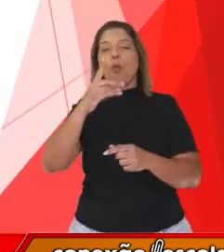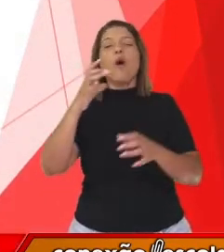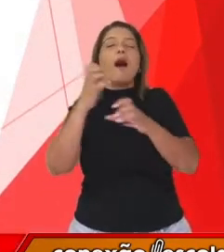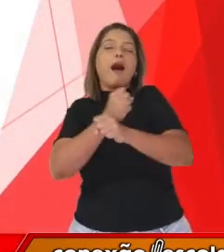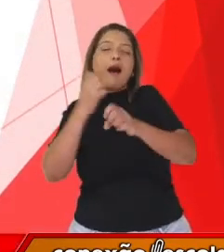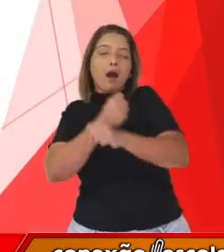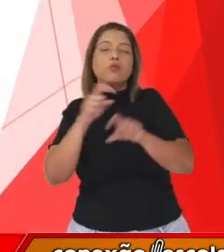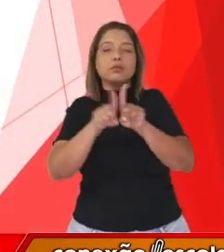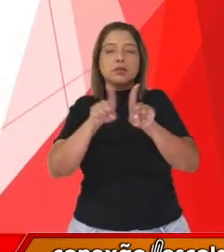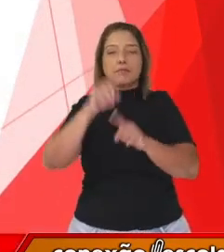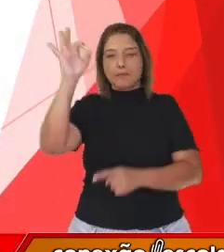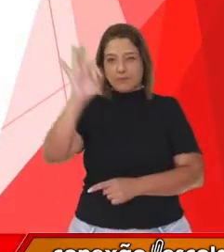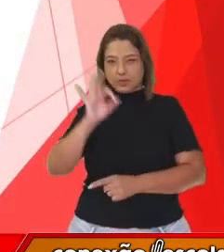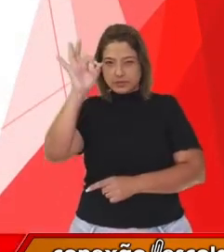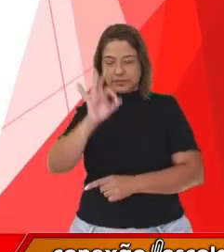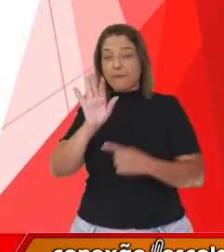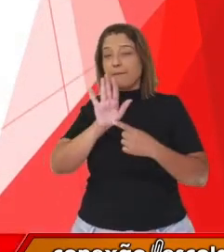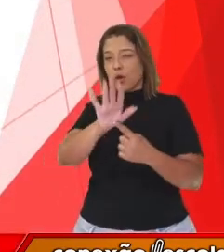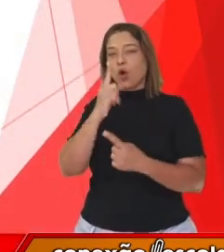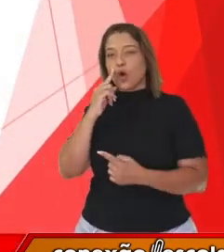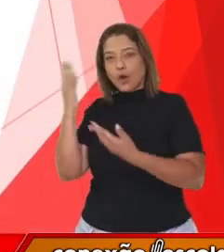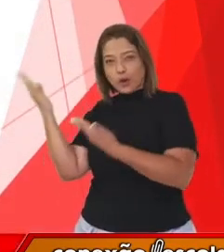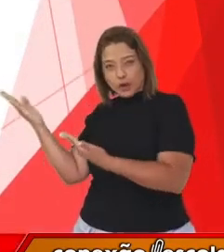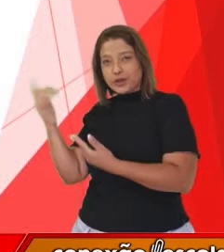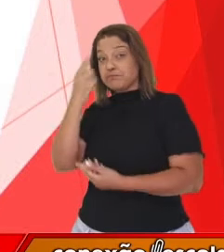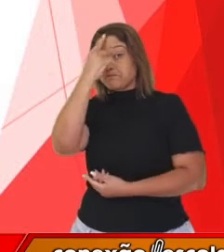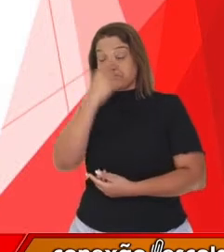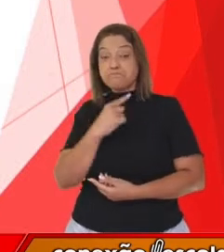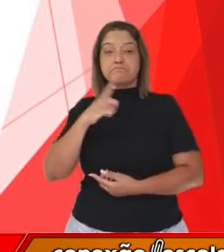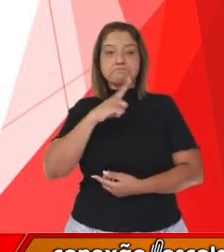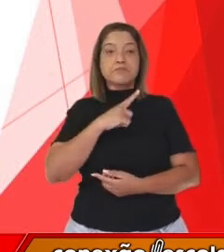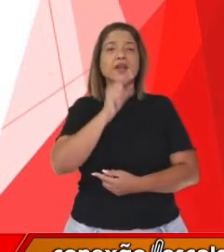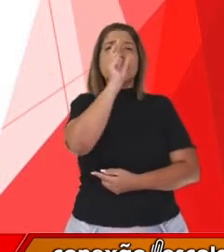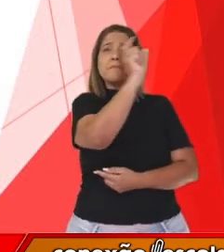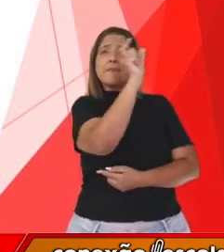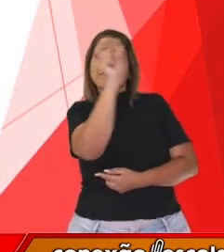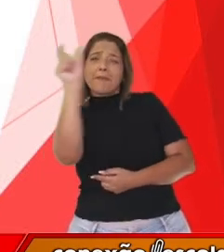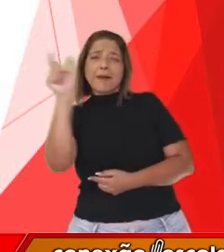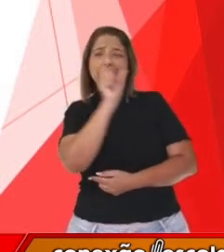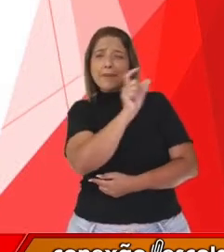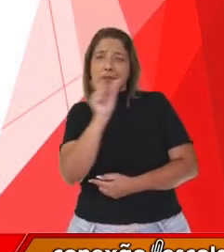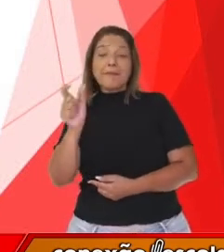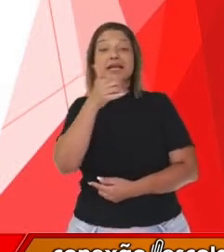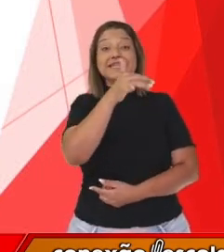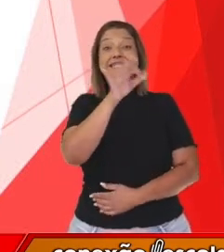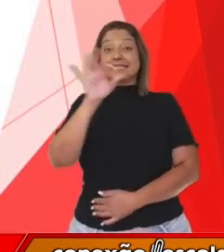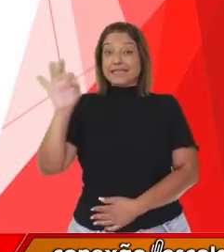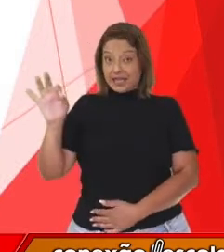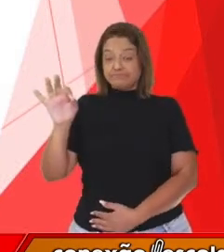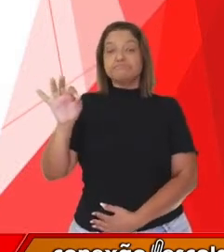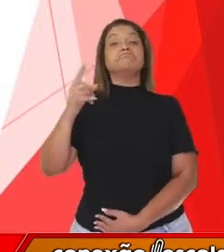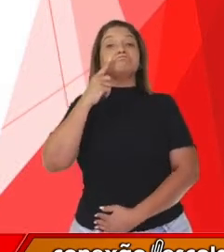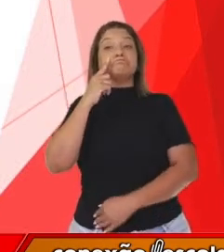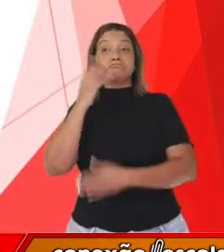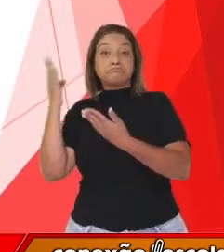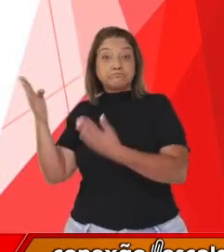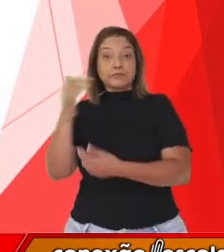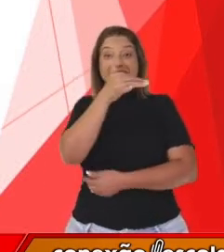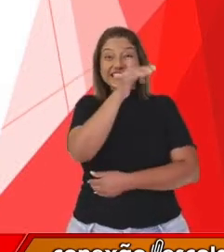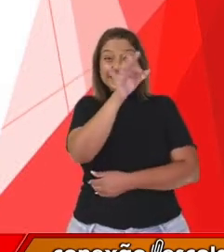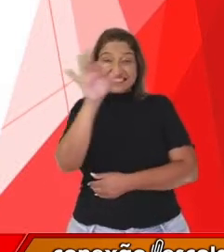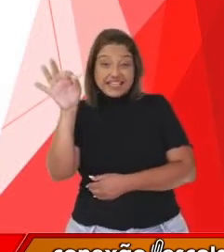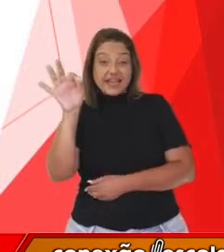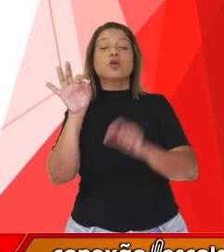imagem que foi dividida em 100 partes iguais. Dessas 100 partes iguais,